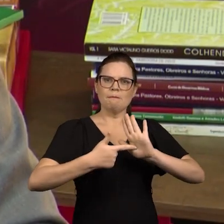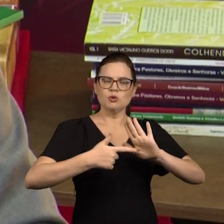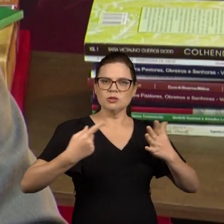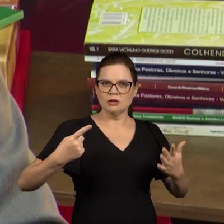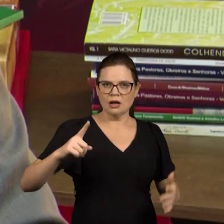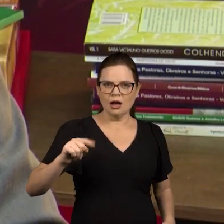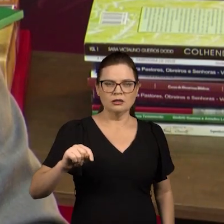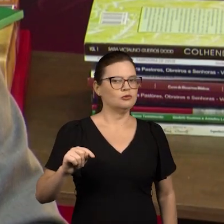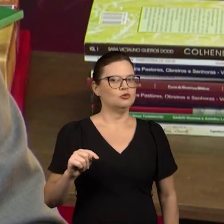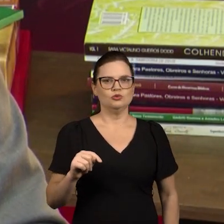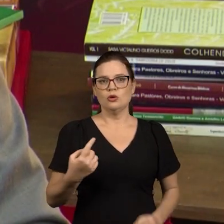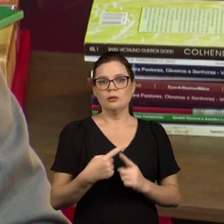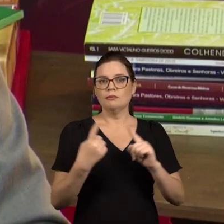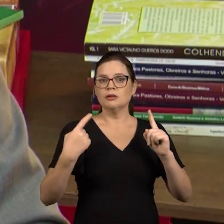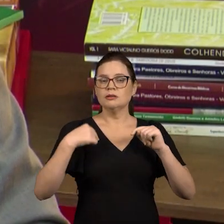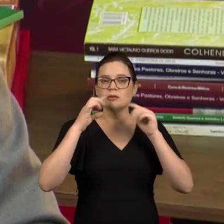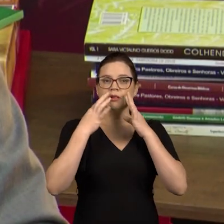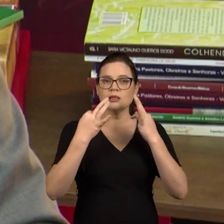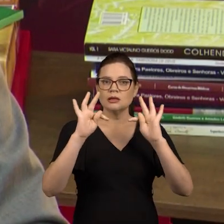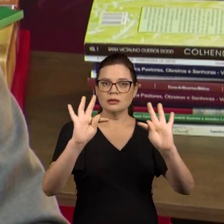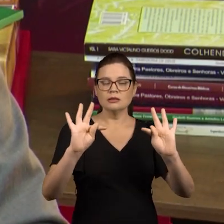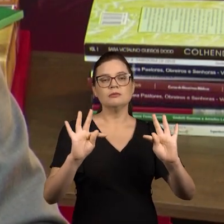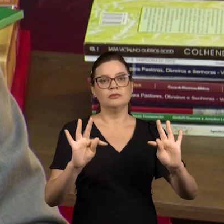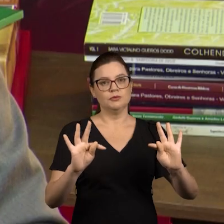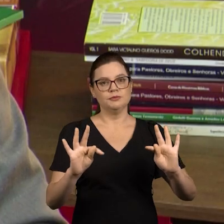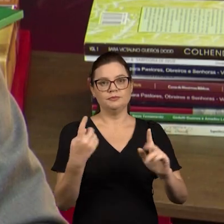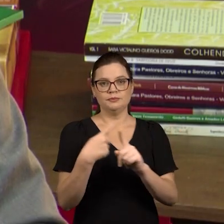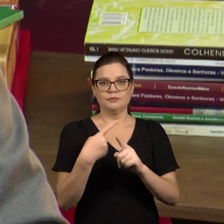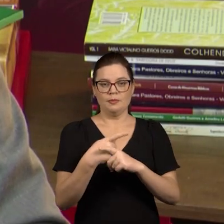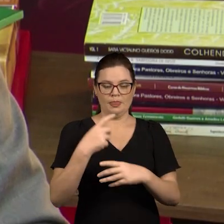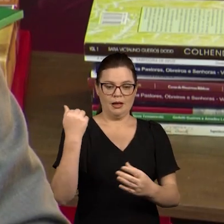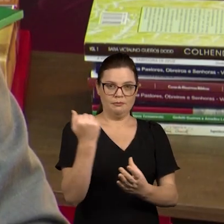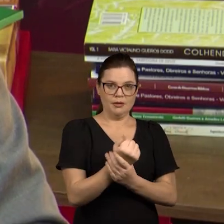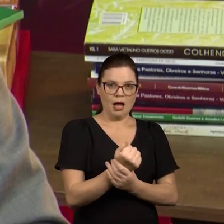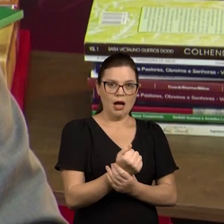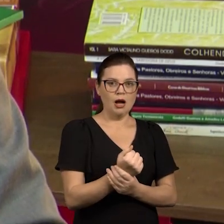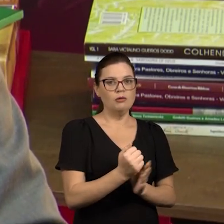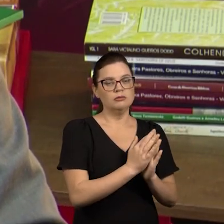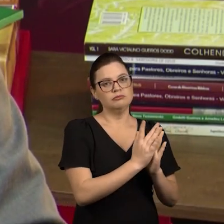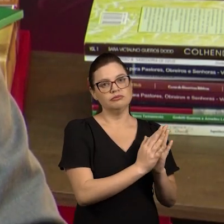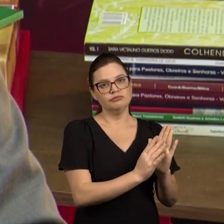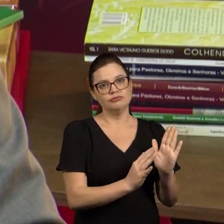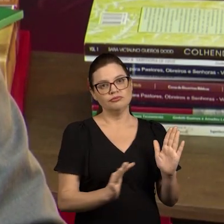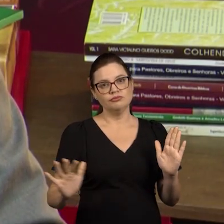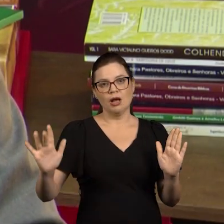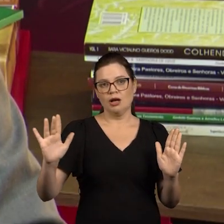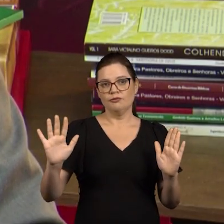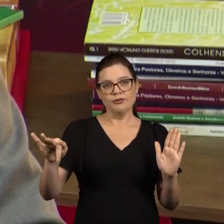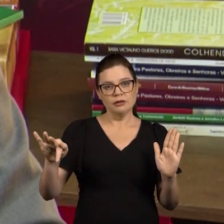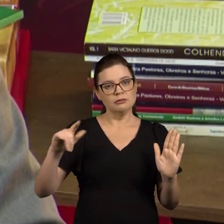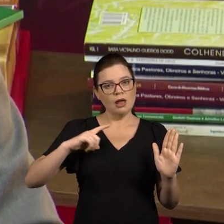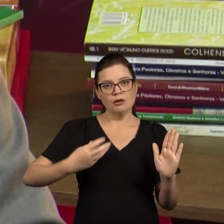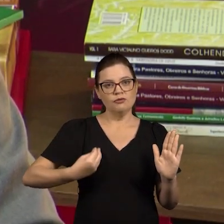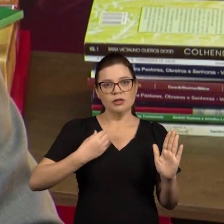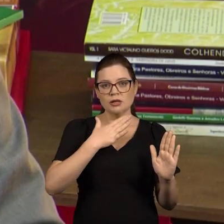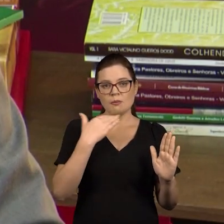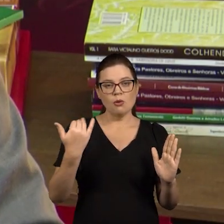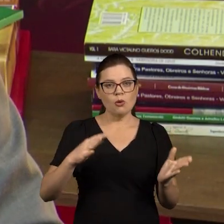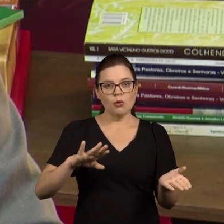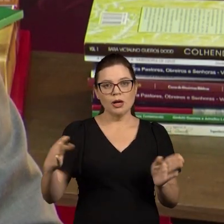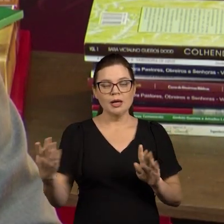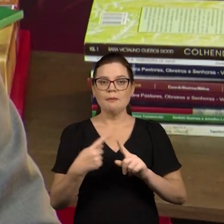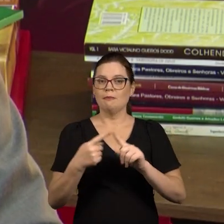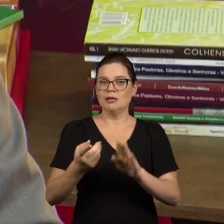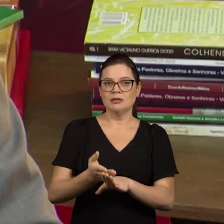um testemunho. Abraão ia passar, mas ele queria deixar registrado ali: olha, na minha caminhada